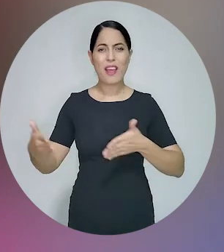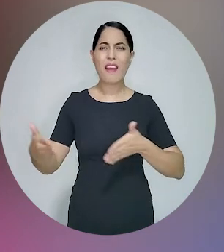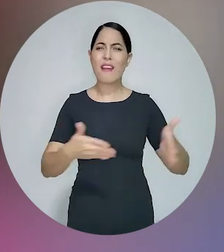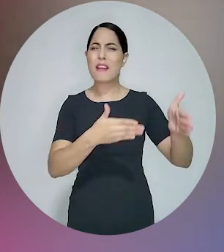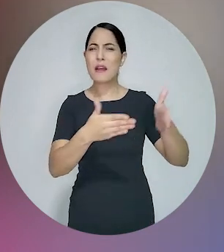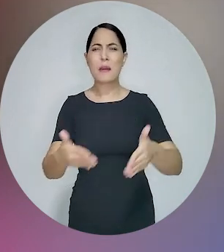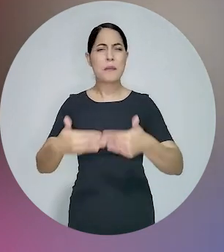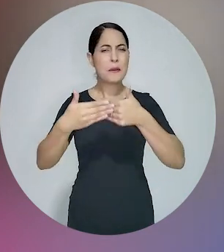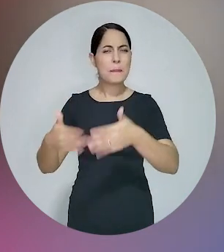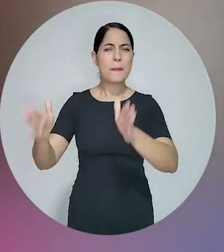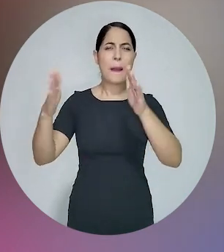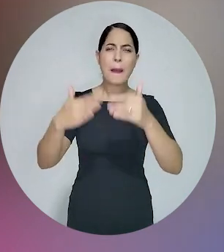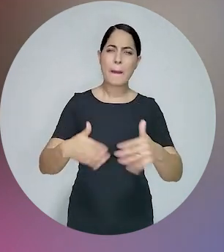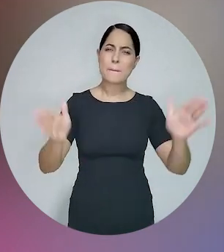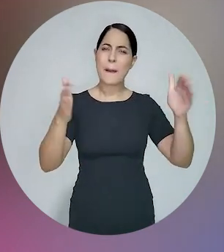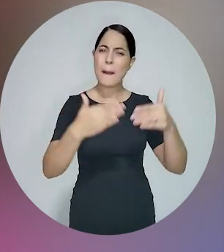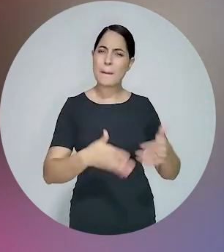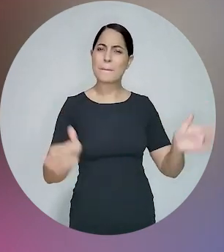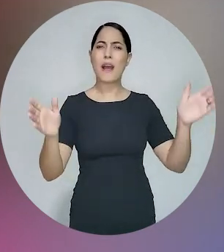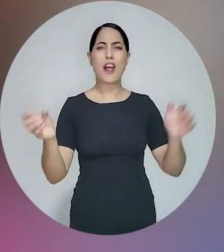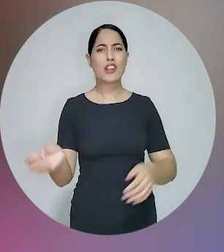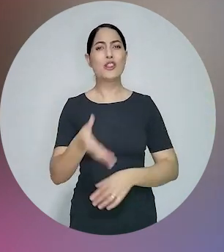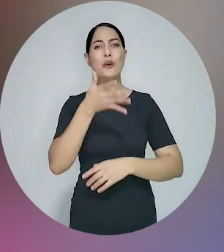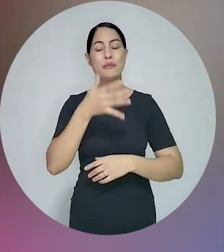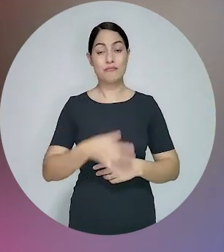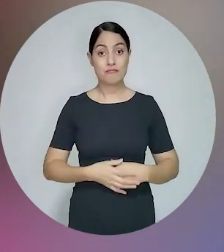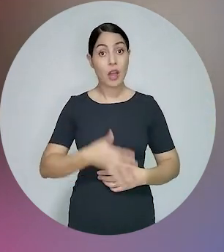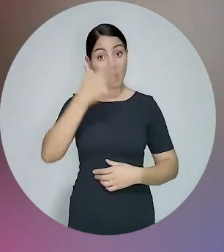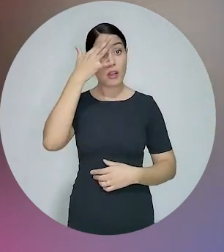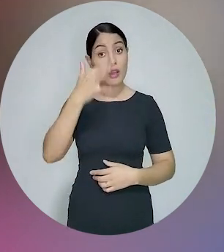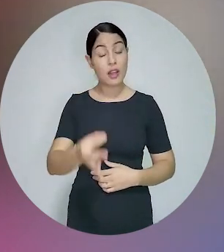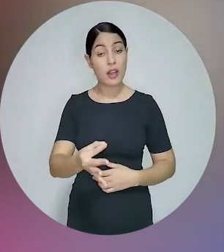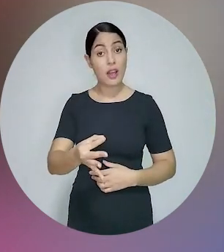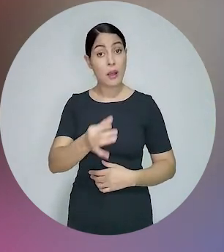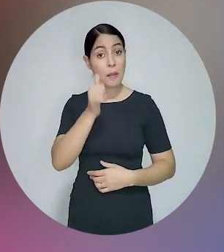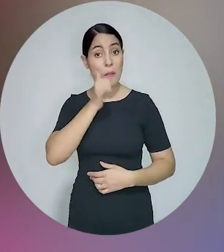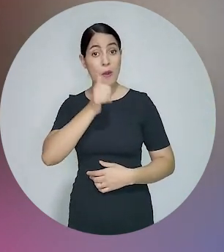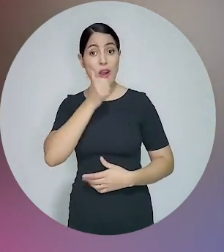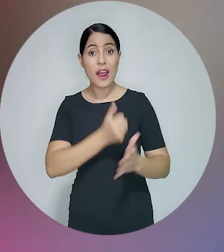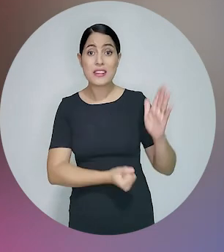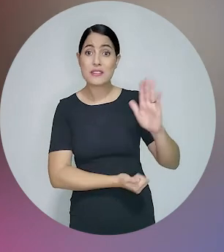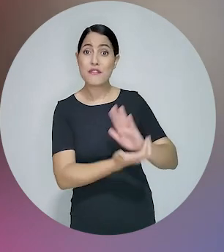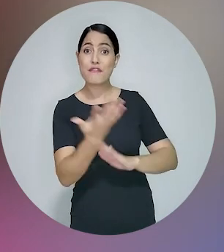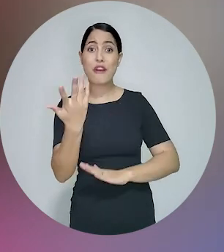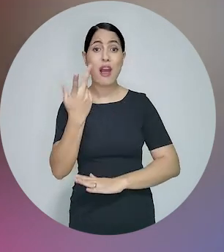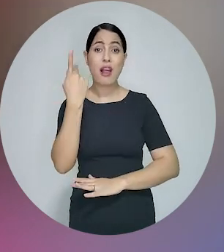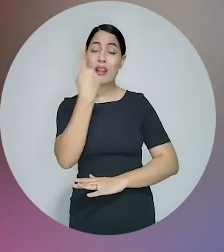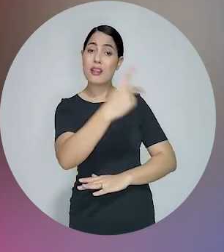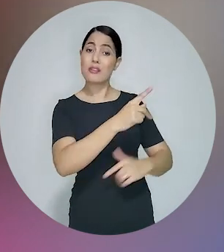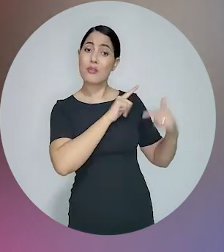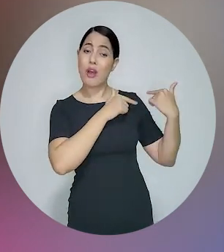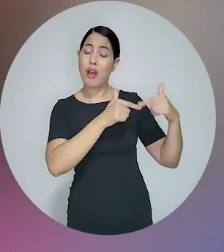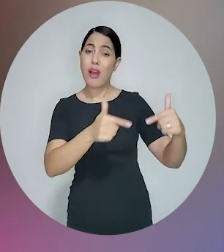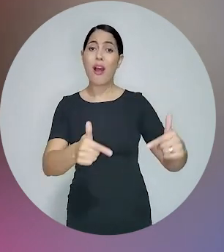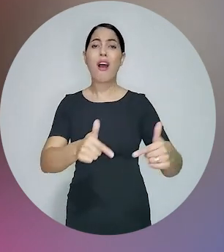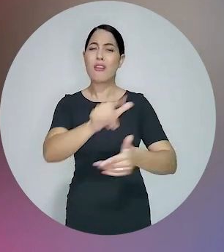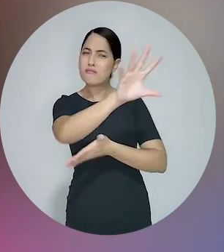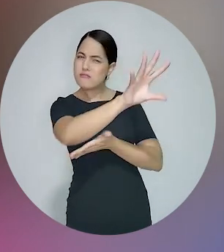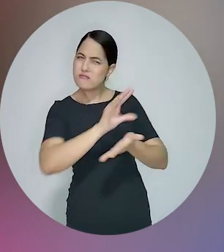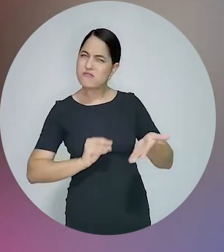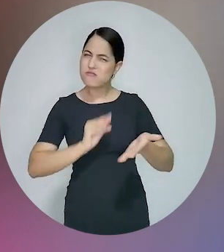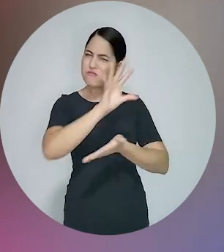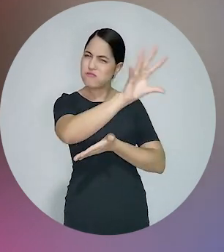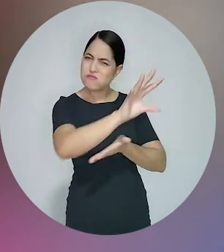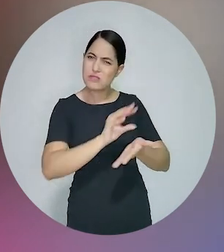isso, é abrir caminhos. E tenho certeza de que muitas mulheres vão se espalhar na sua trajetória, se espelhar na